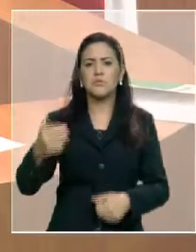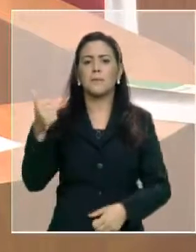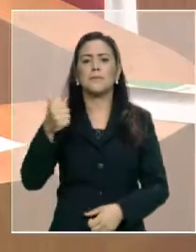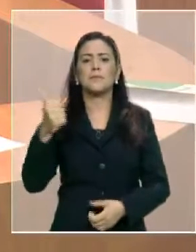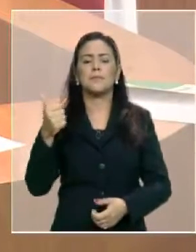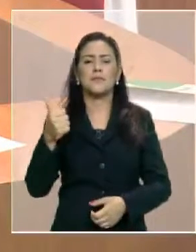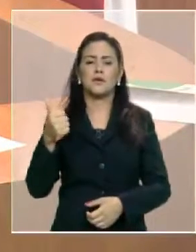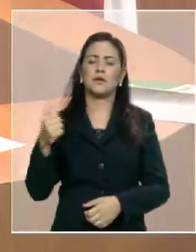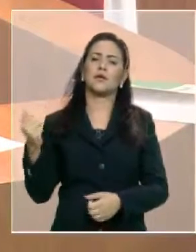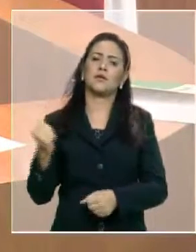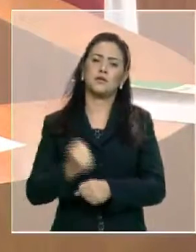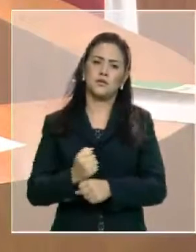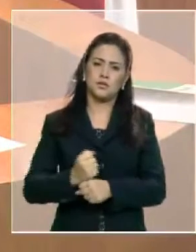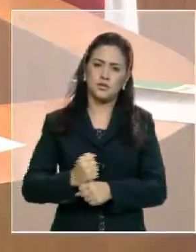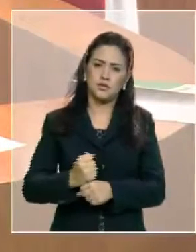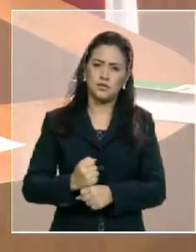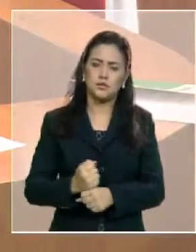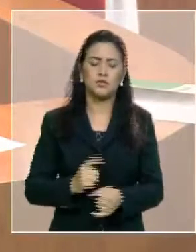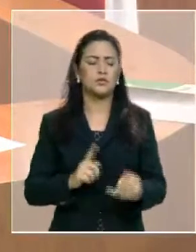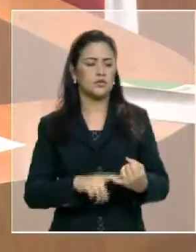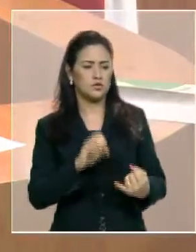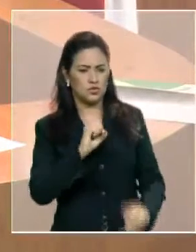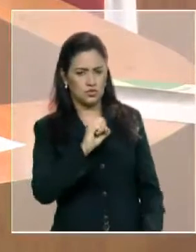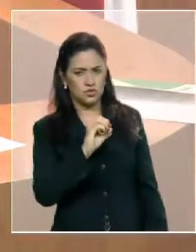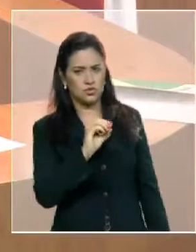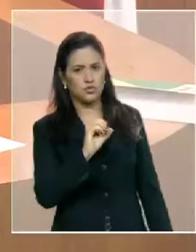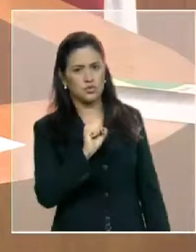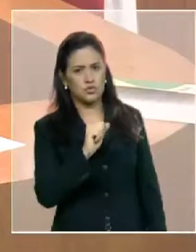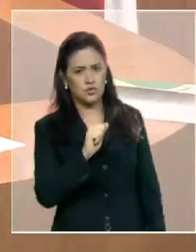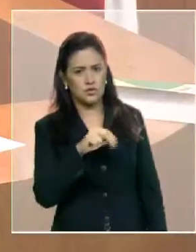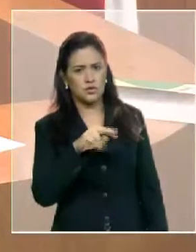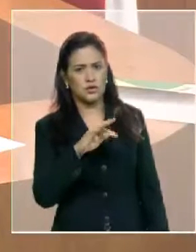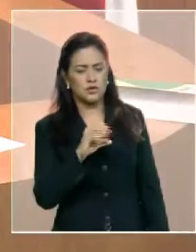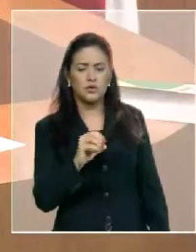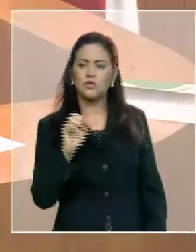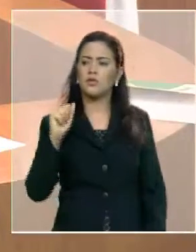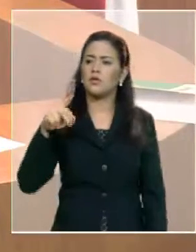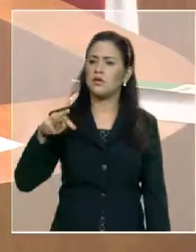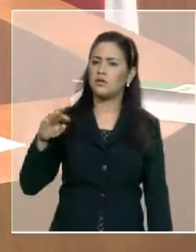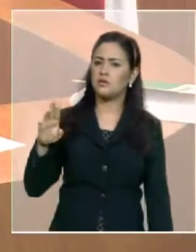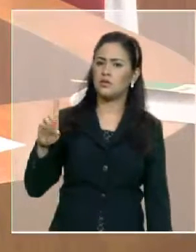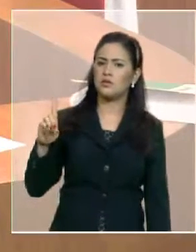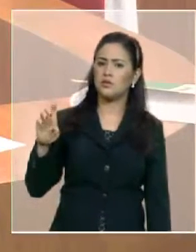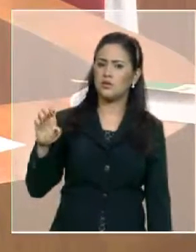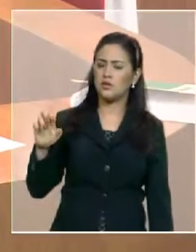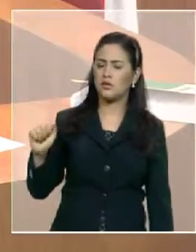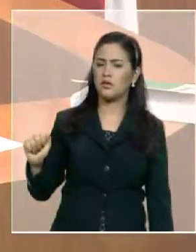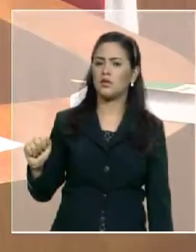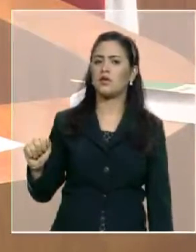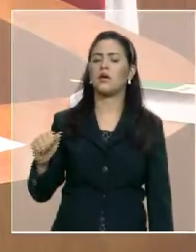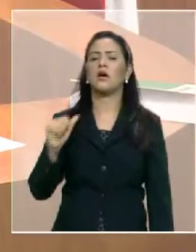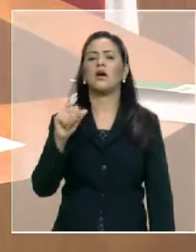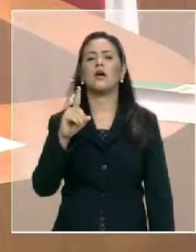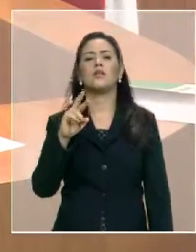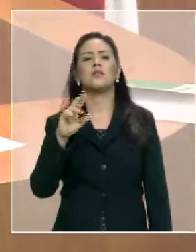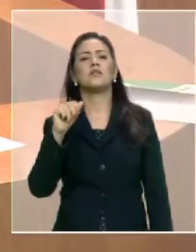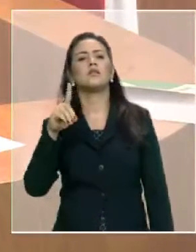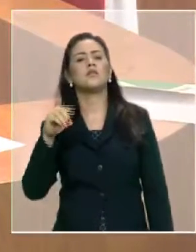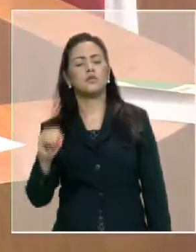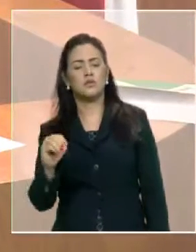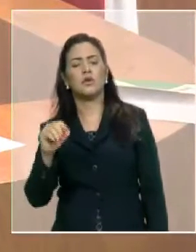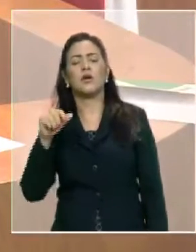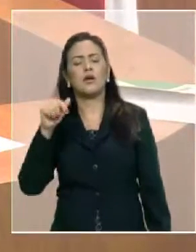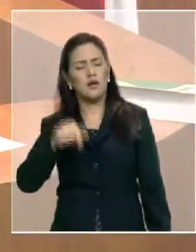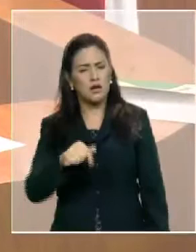coloca deputado Souza Neto, deputado André Murá e o deputado Adriano Sarney, os três de